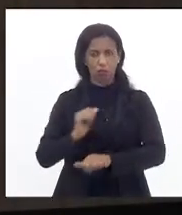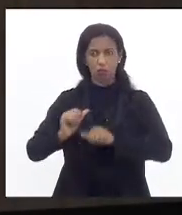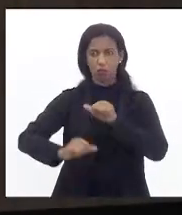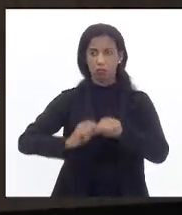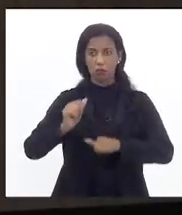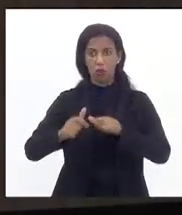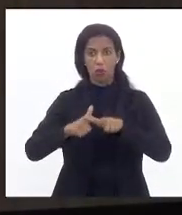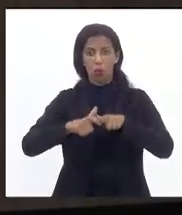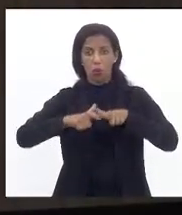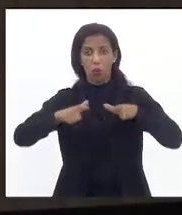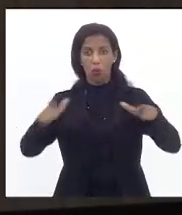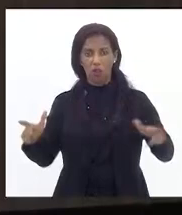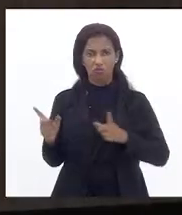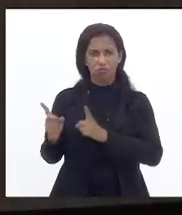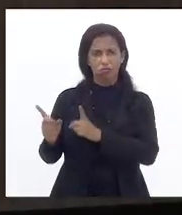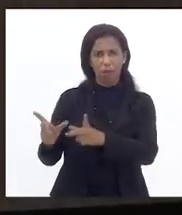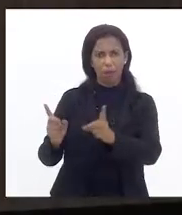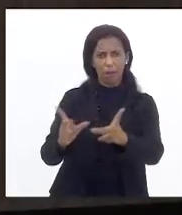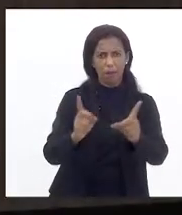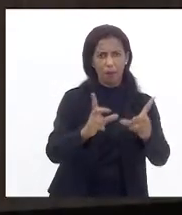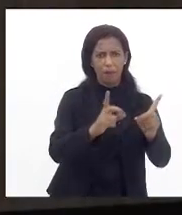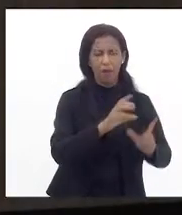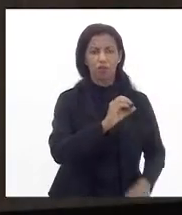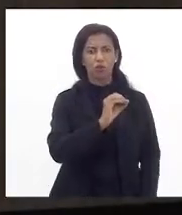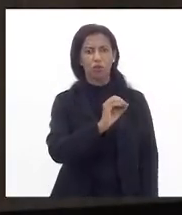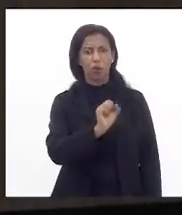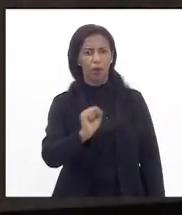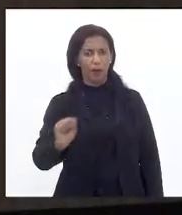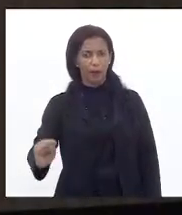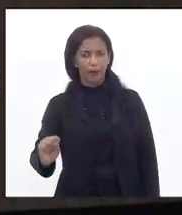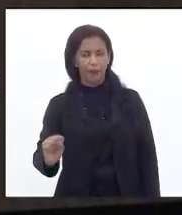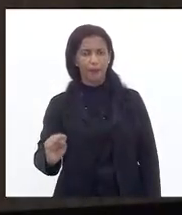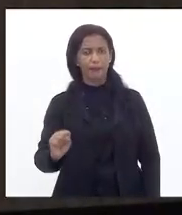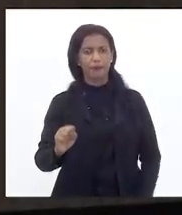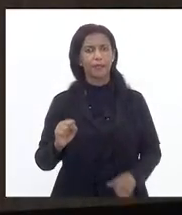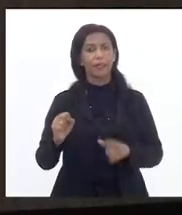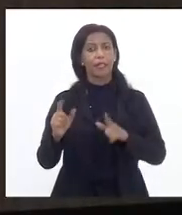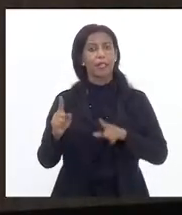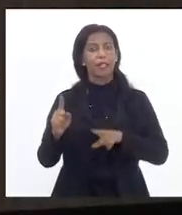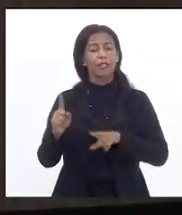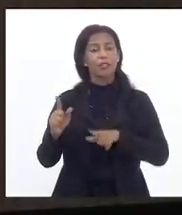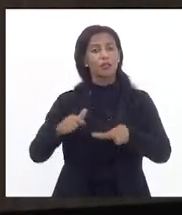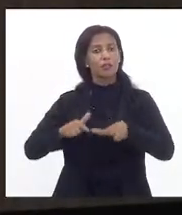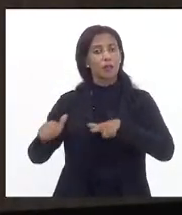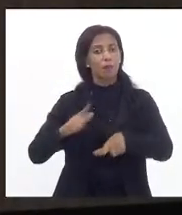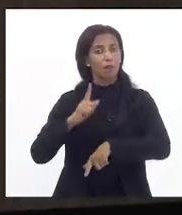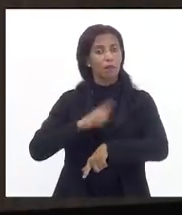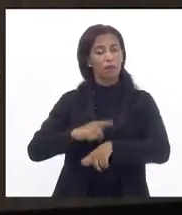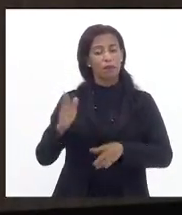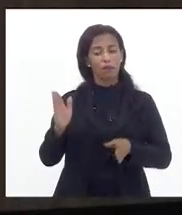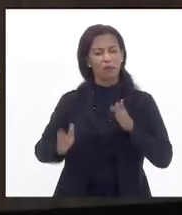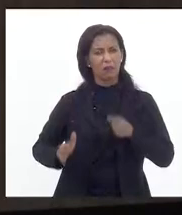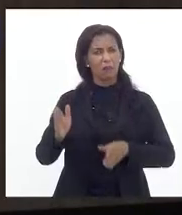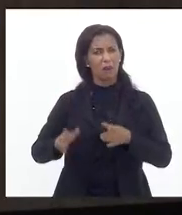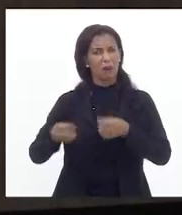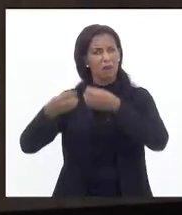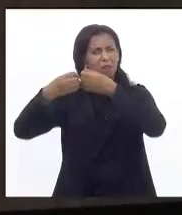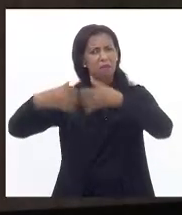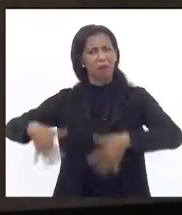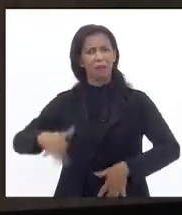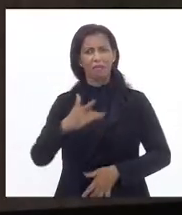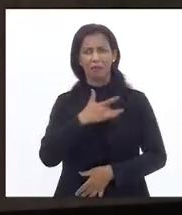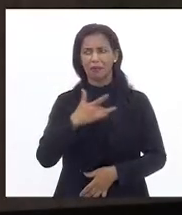um grande loteamento vios esse cargos temporários E precarizados